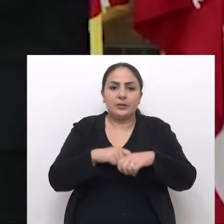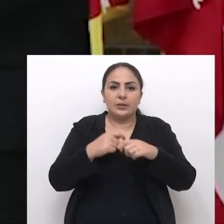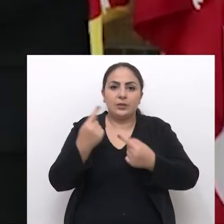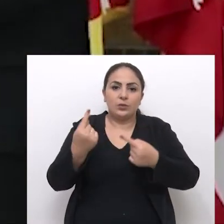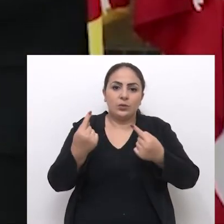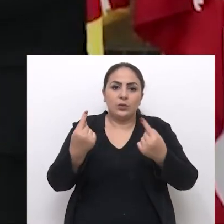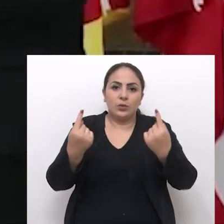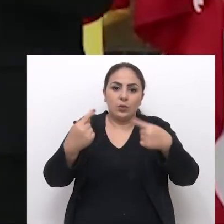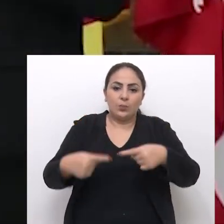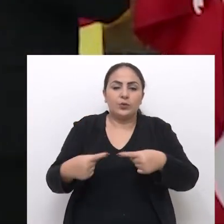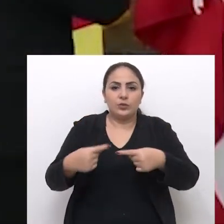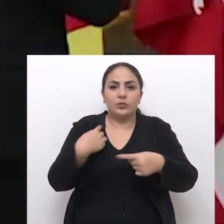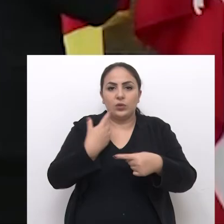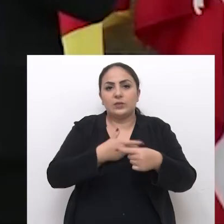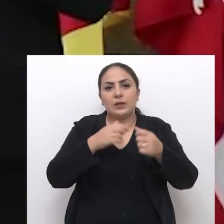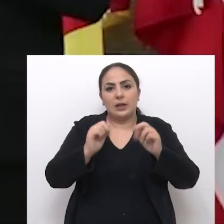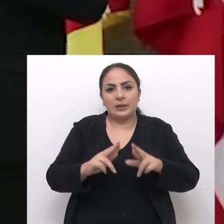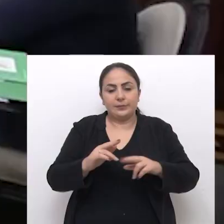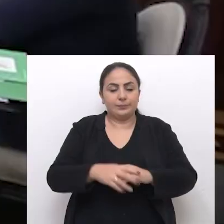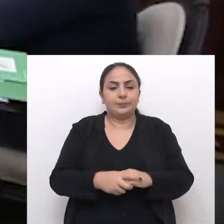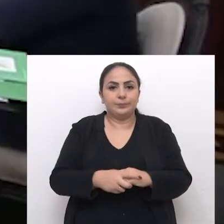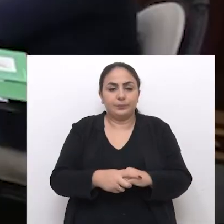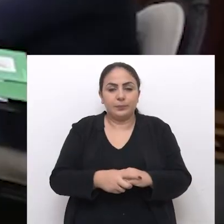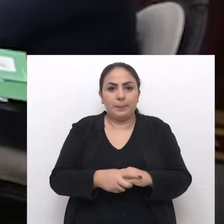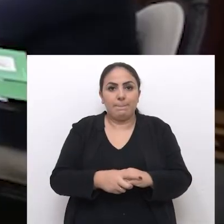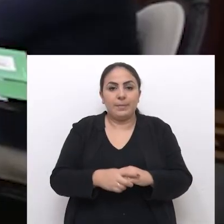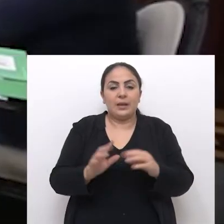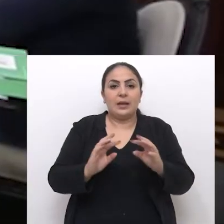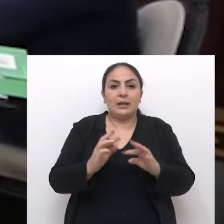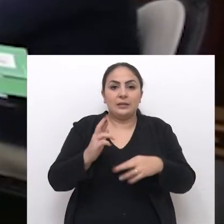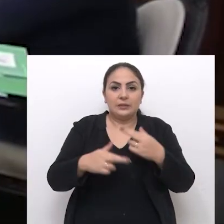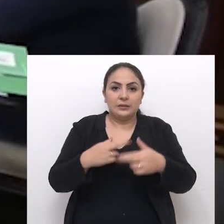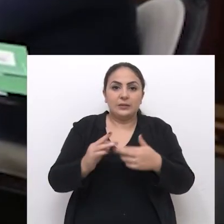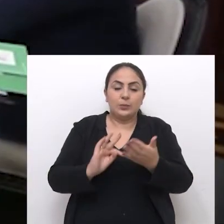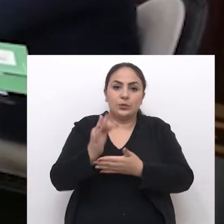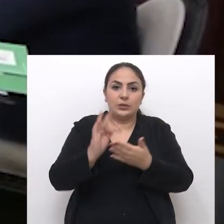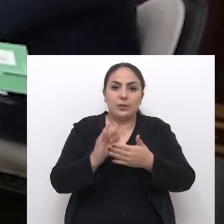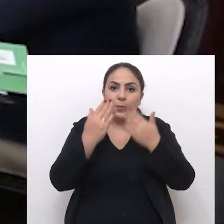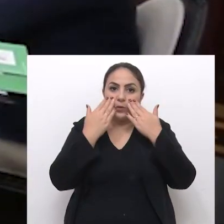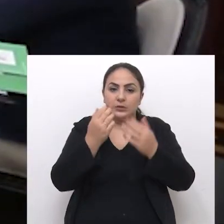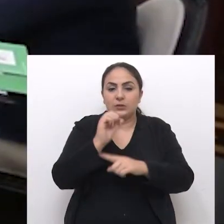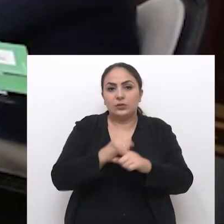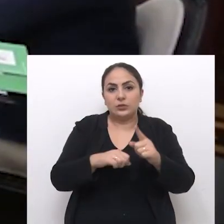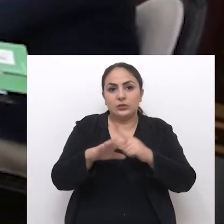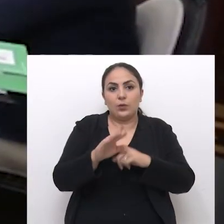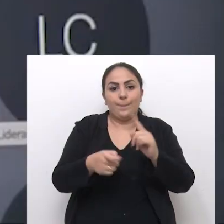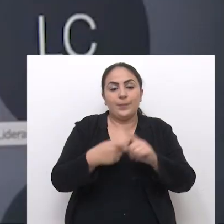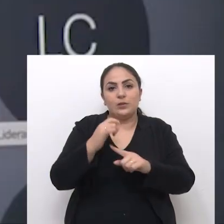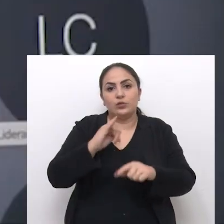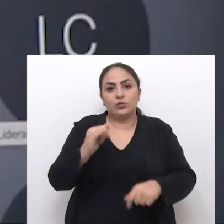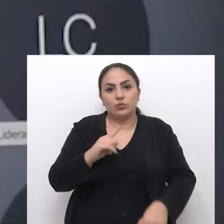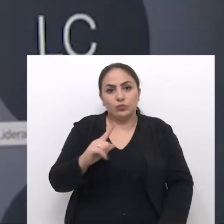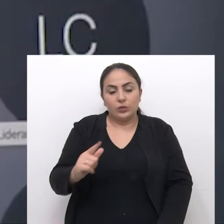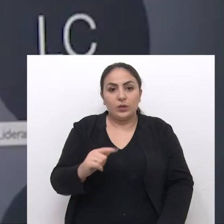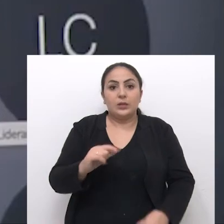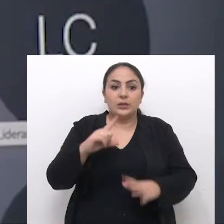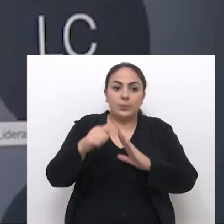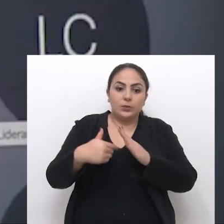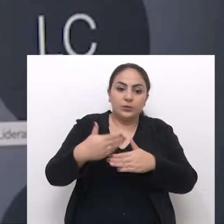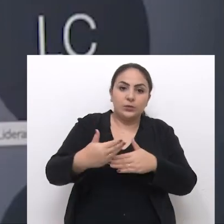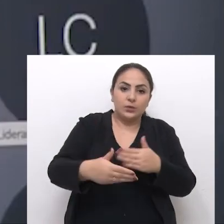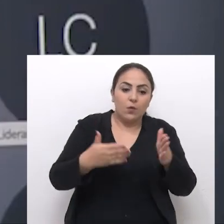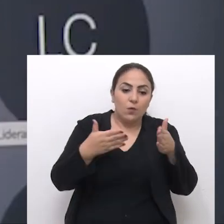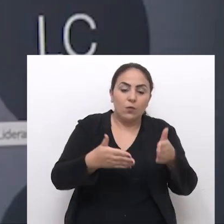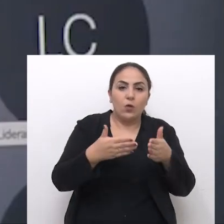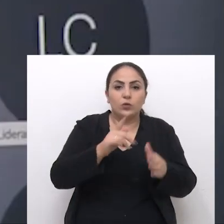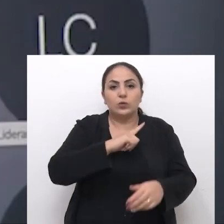de competitividade aos nossos setores produtivos. A reforma tributária havia sido apresentada à sociedade no mês de julho. De lá para